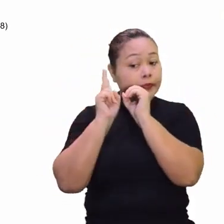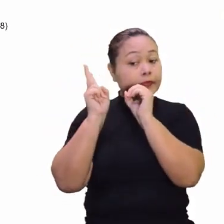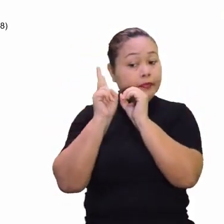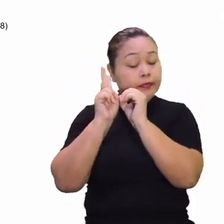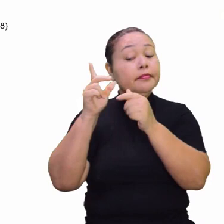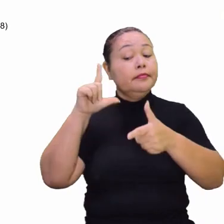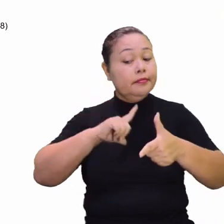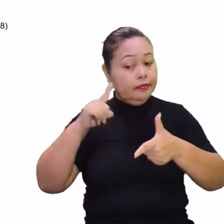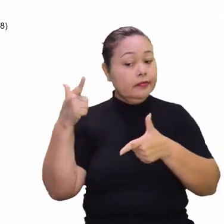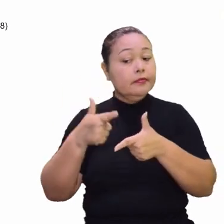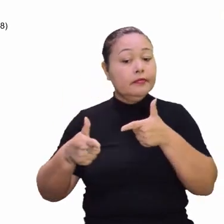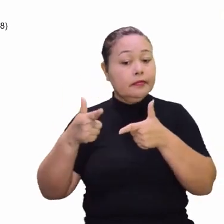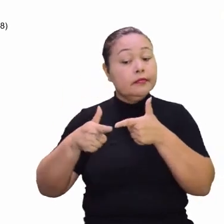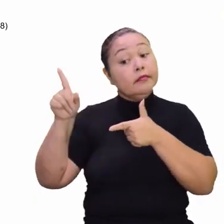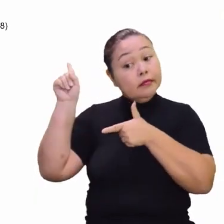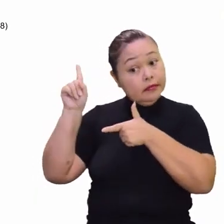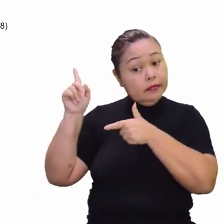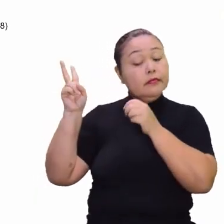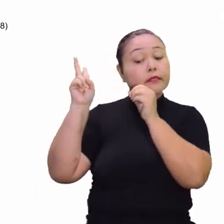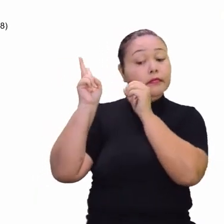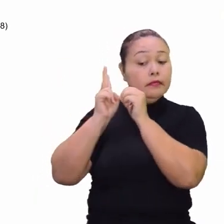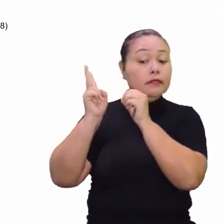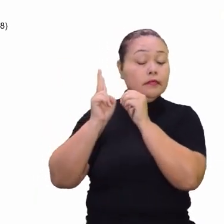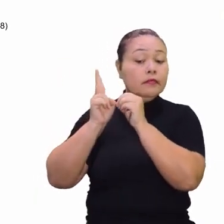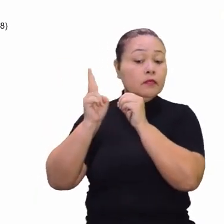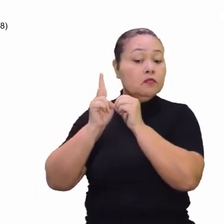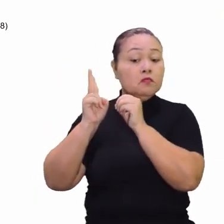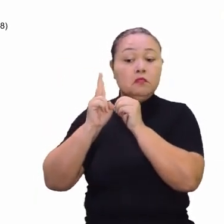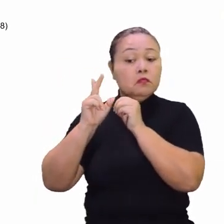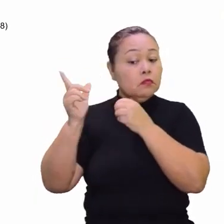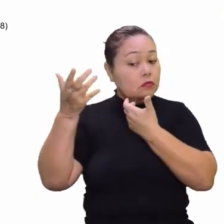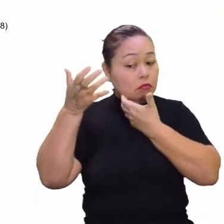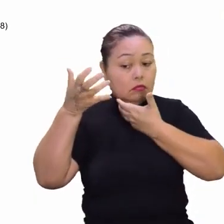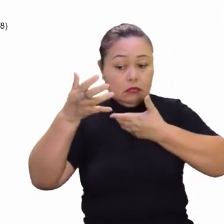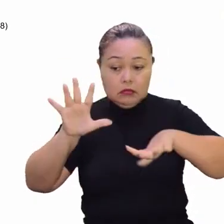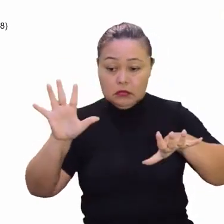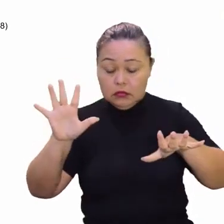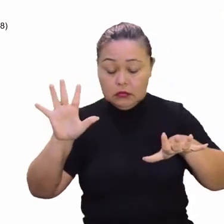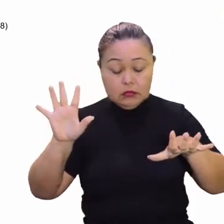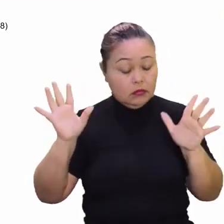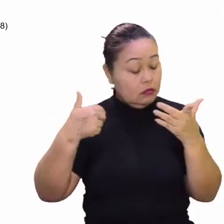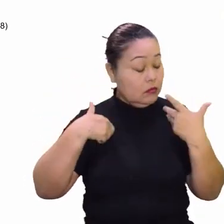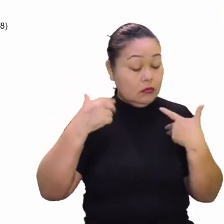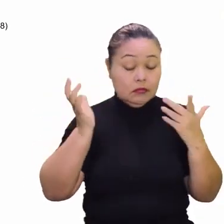Inclusive, esses indígenas, muitos não se deixavam